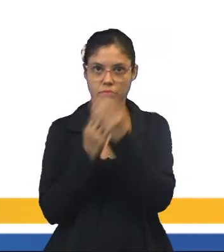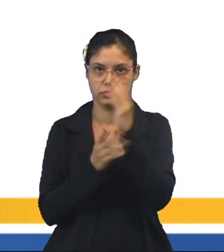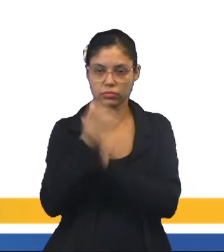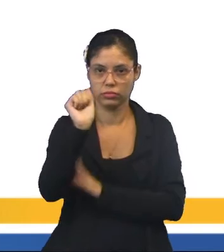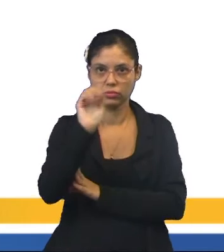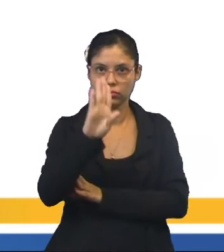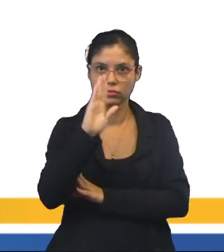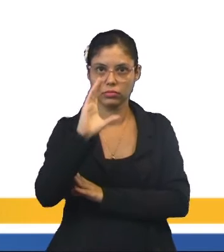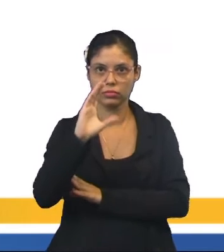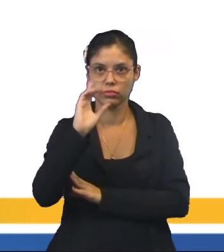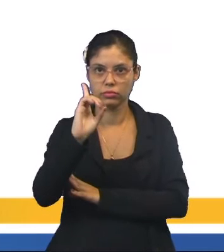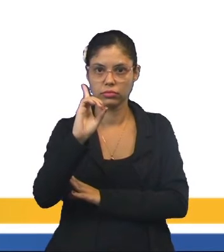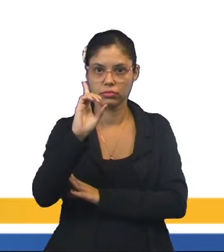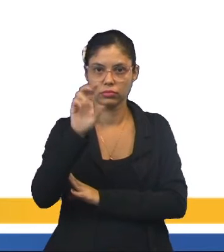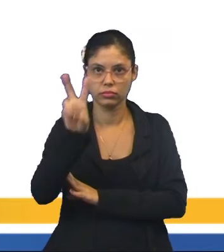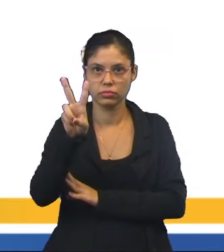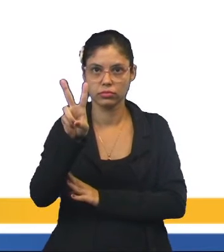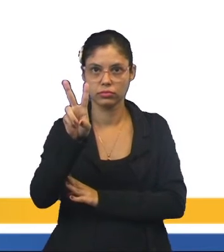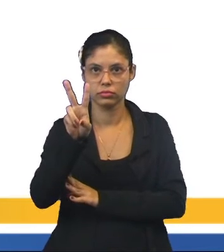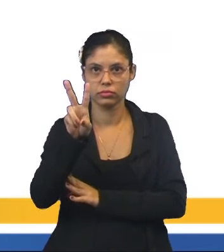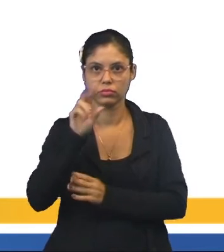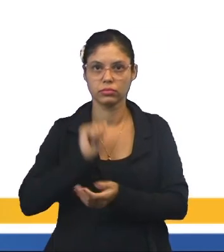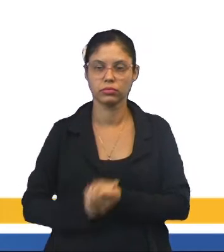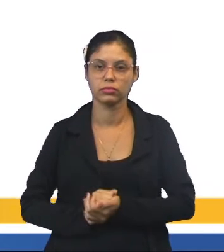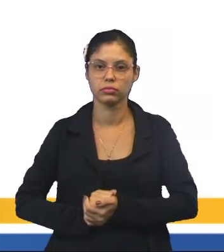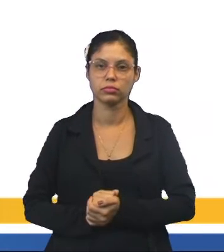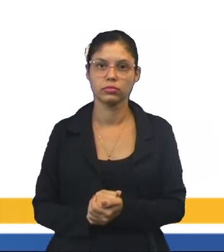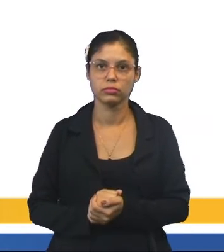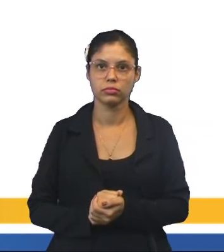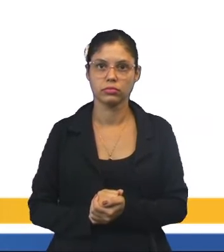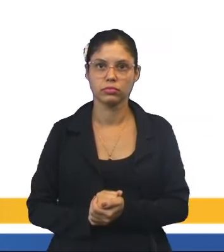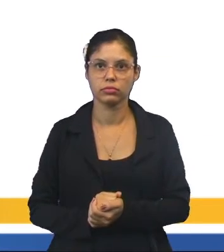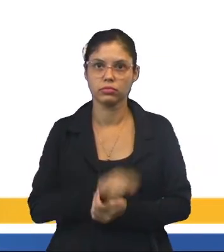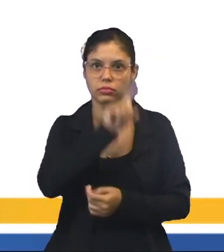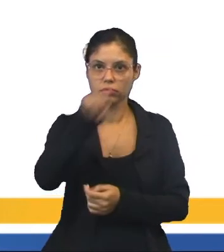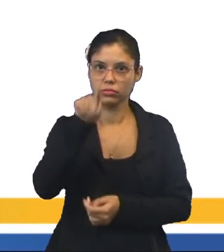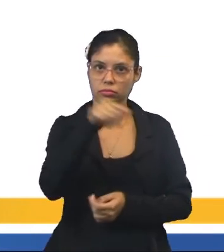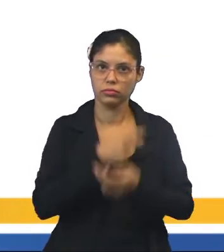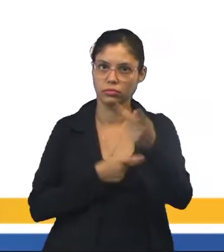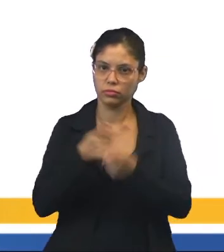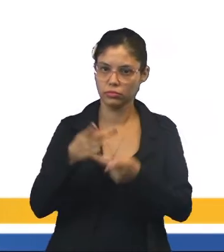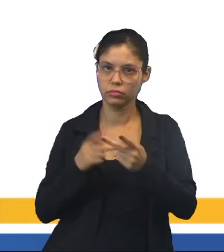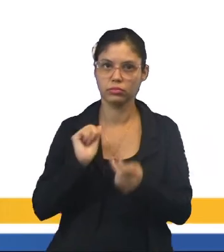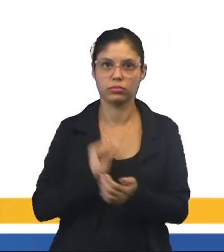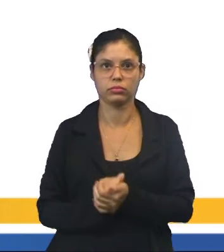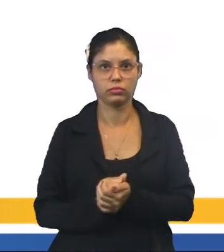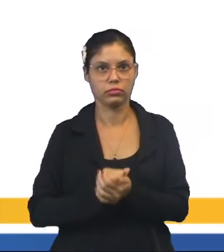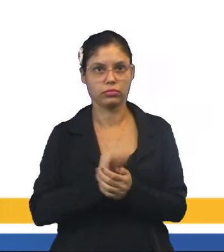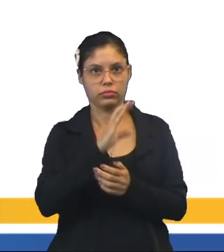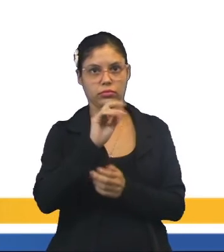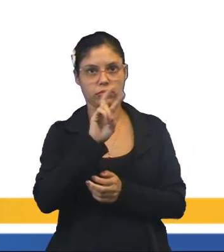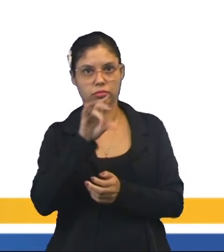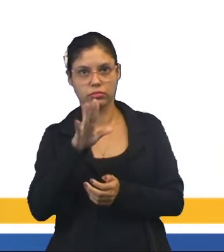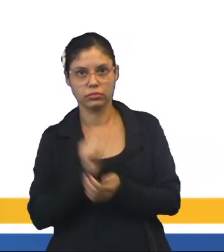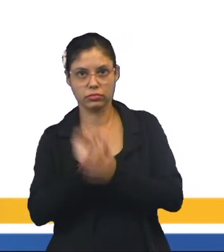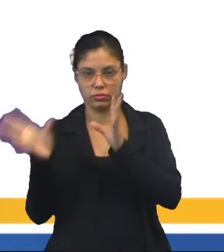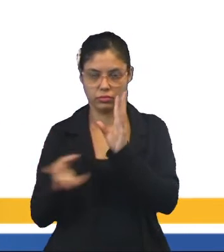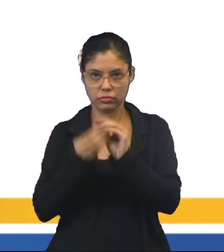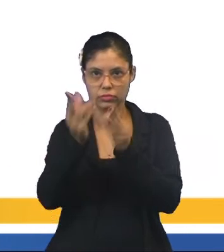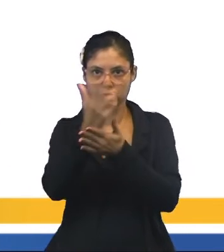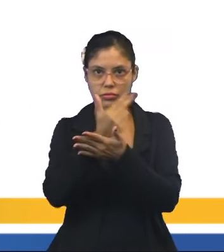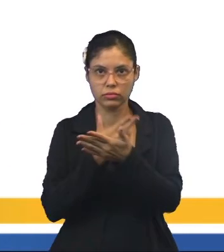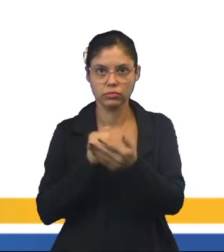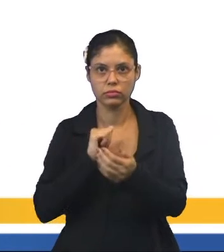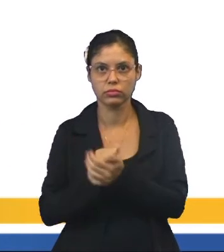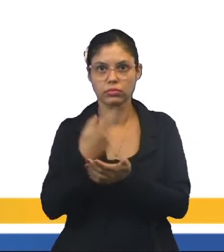pontos A, B, C, D, E e V. Marque-os no plano cartesiano e complete